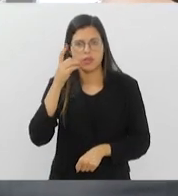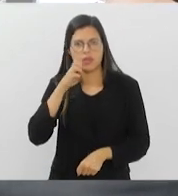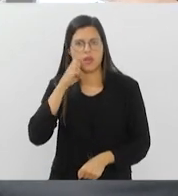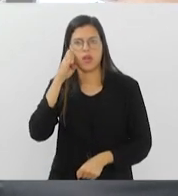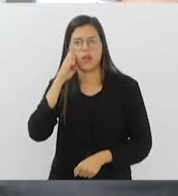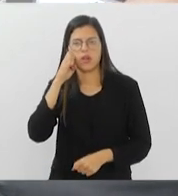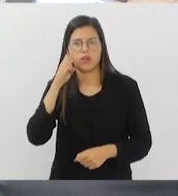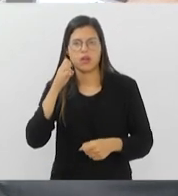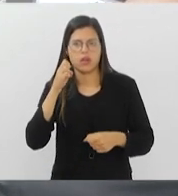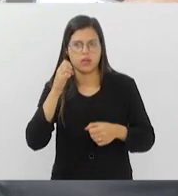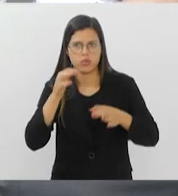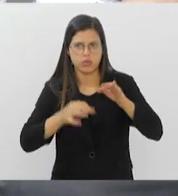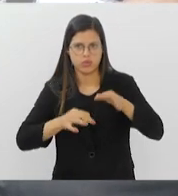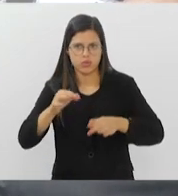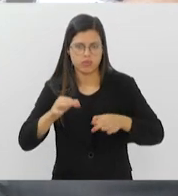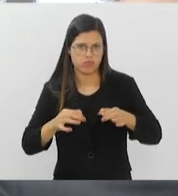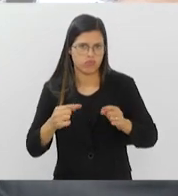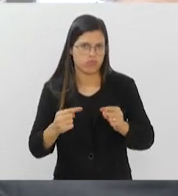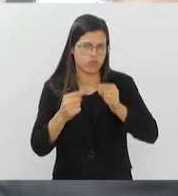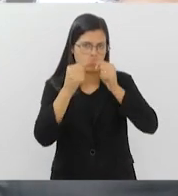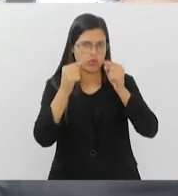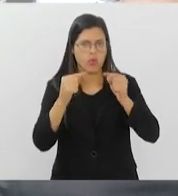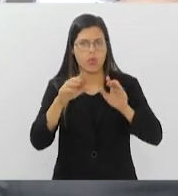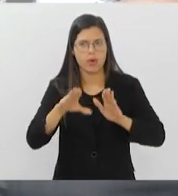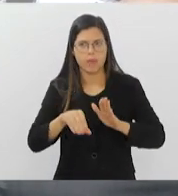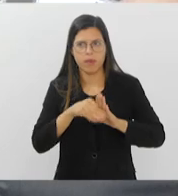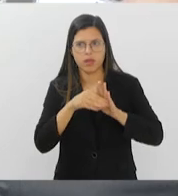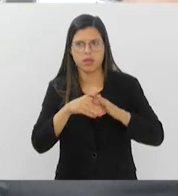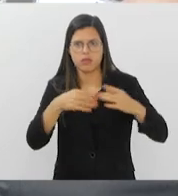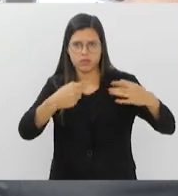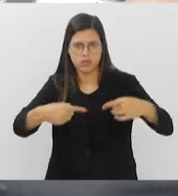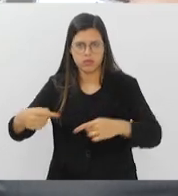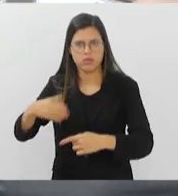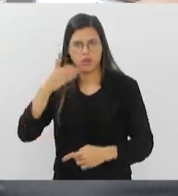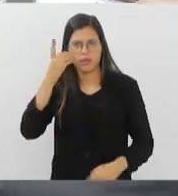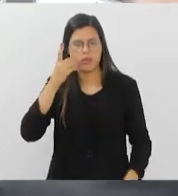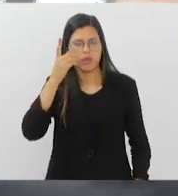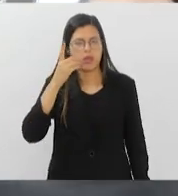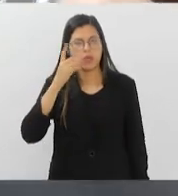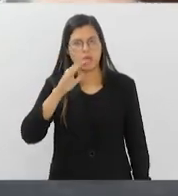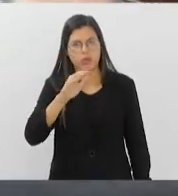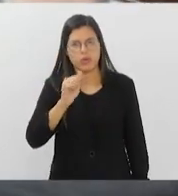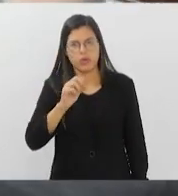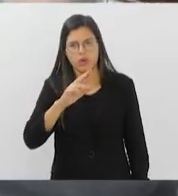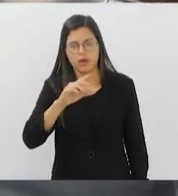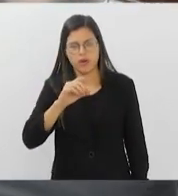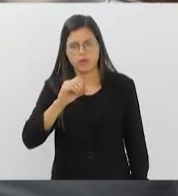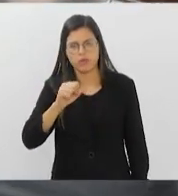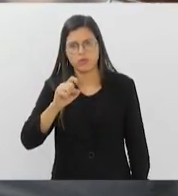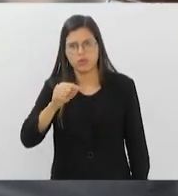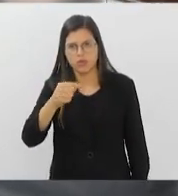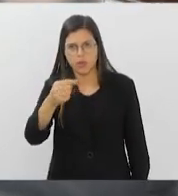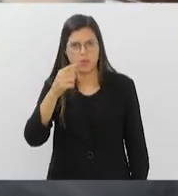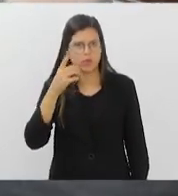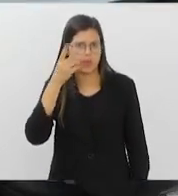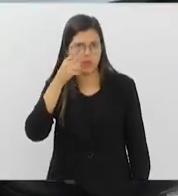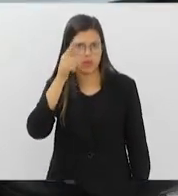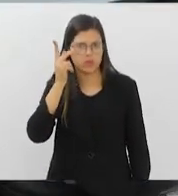com emenda. Em discussão. Eu quero discutir isso. Vai discutir, deputado Carlos Mink, e na sequência, deputado Luiz Paulo. Presidente,